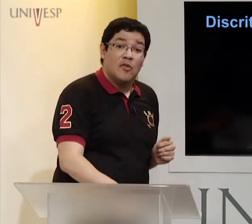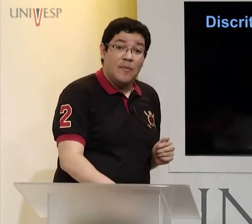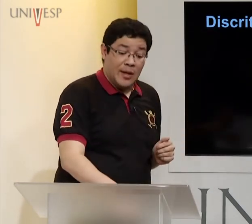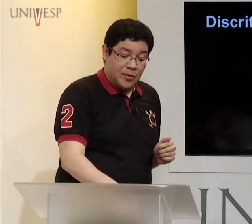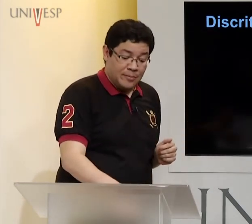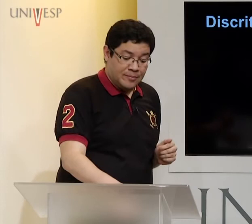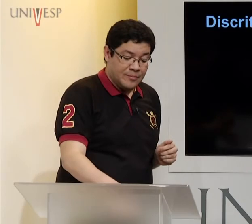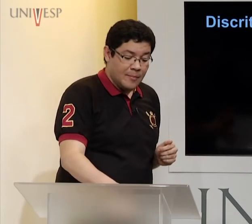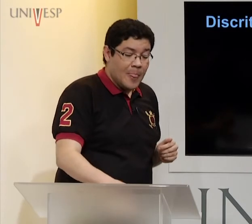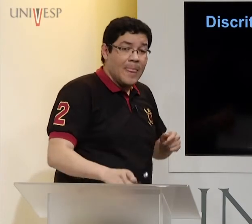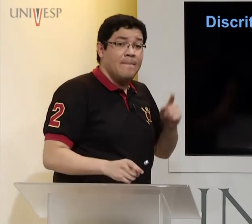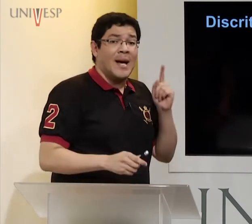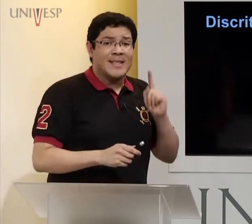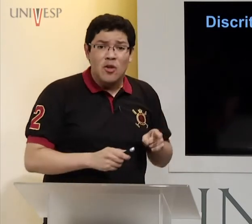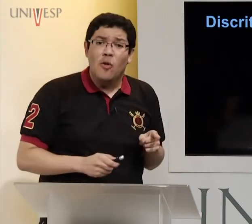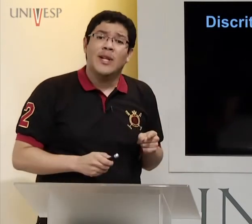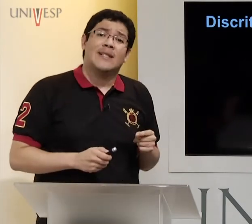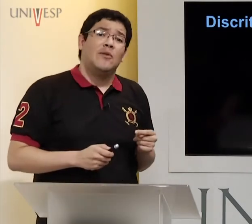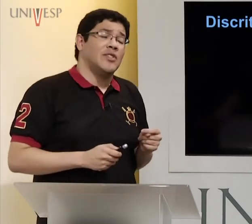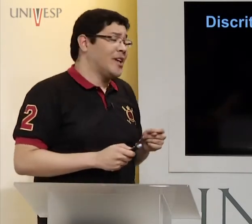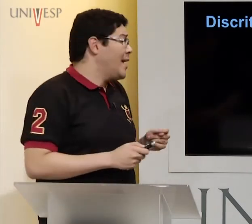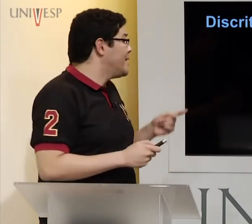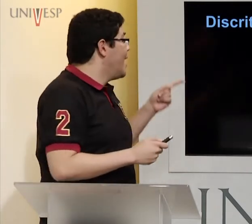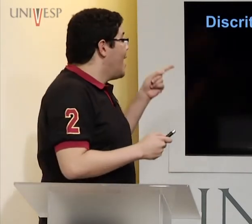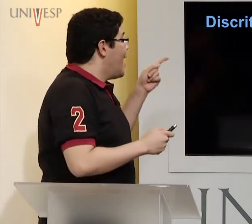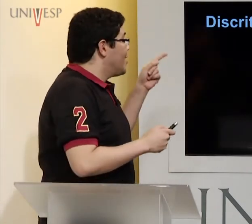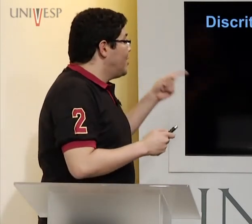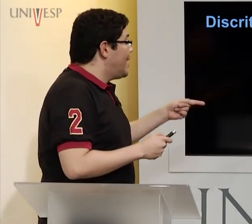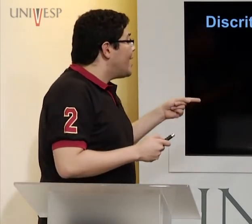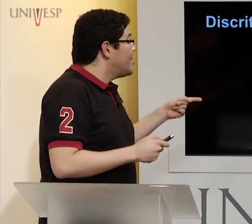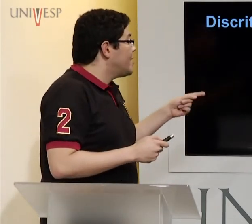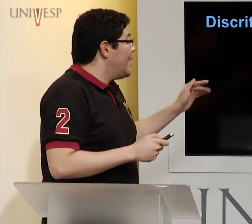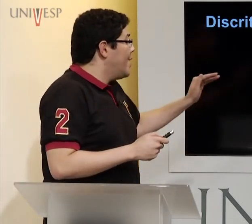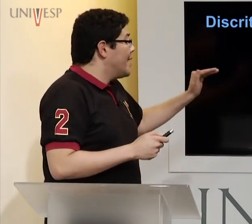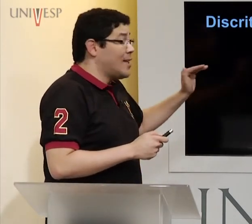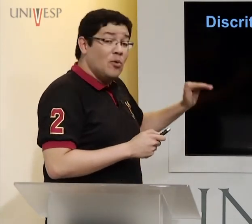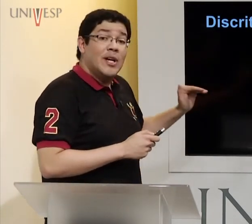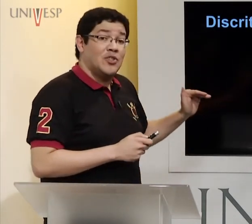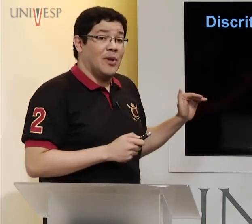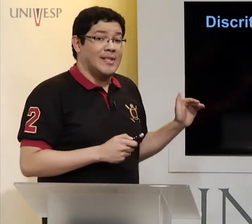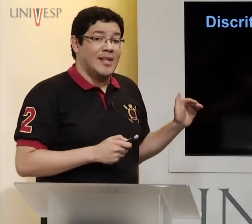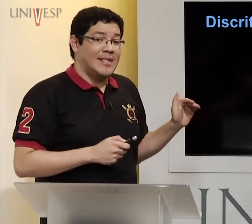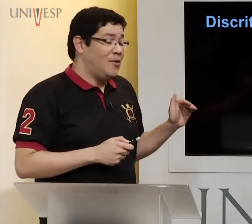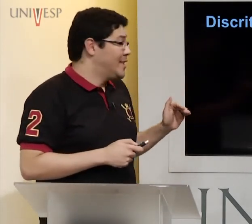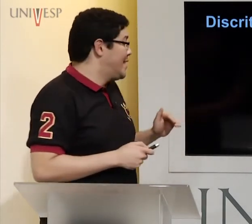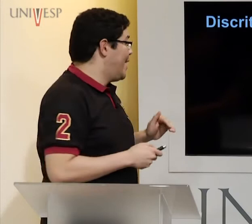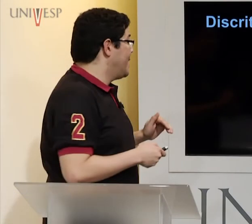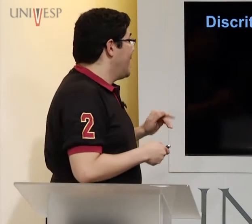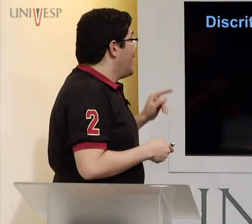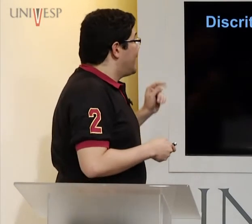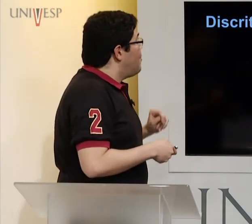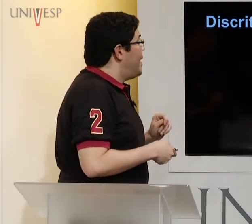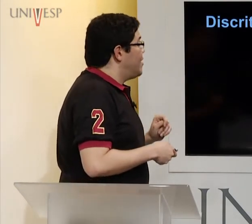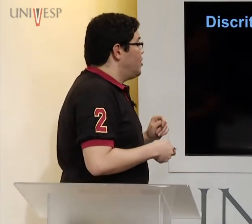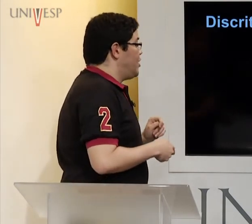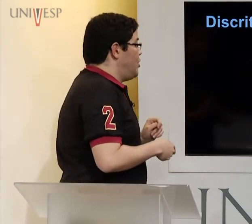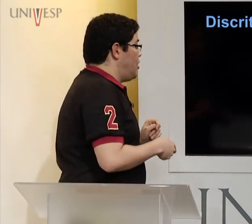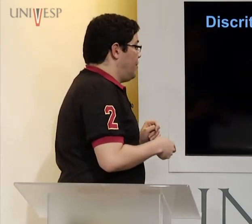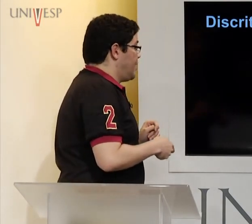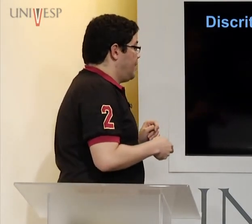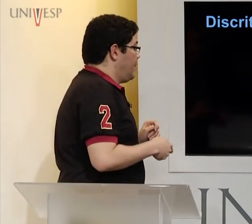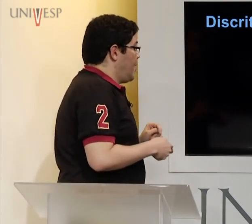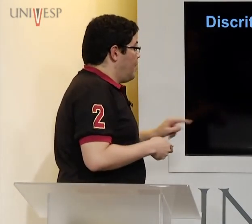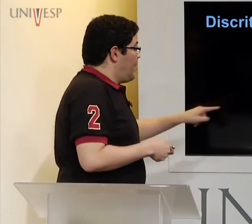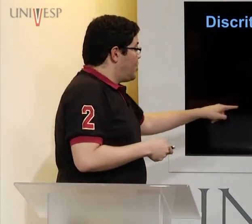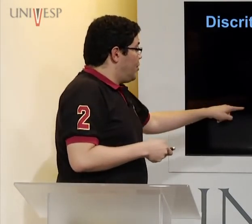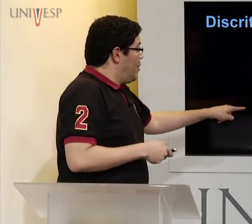e movimento. Assim como nas línguas orais, as unidades da segunda articulação das línguas de sinais também são